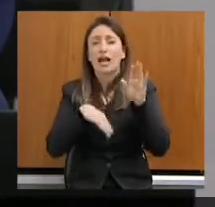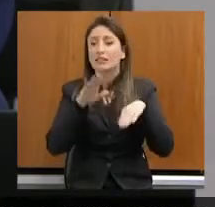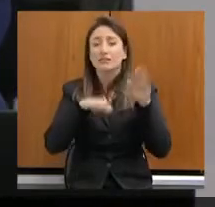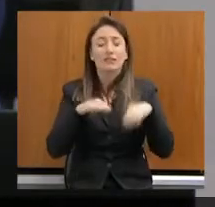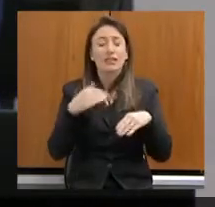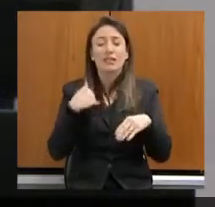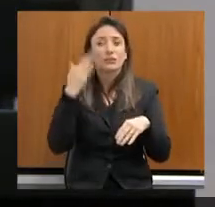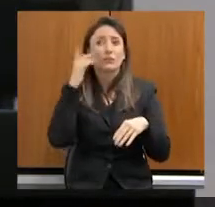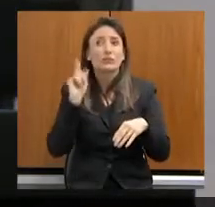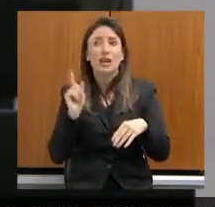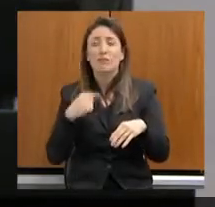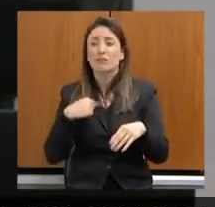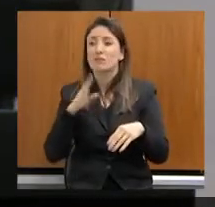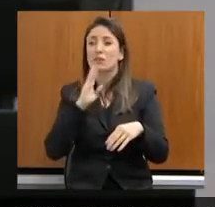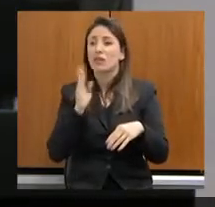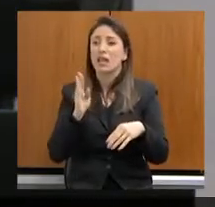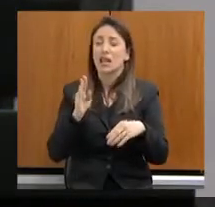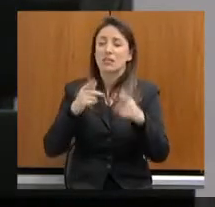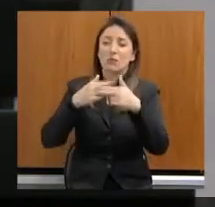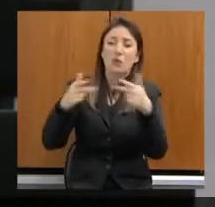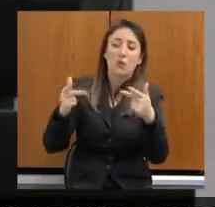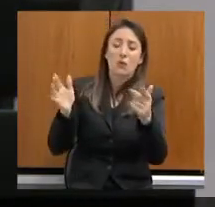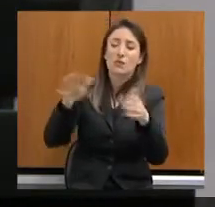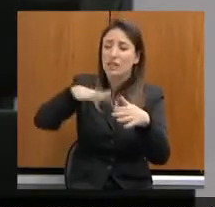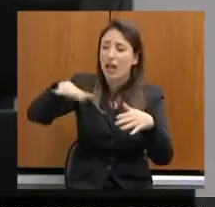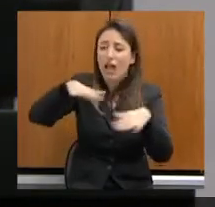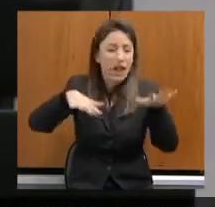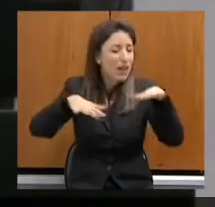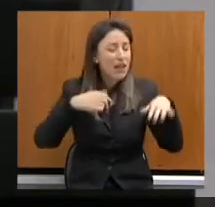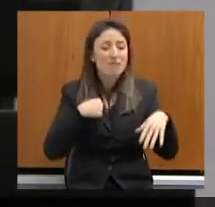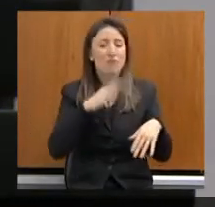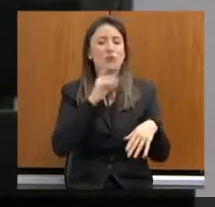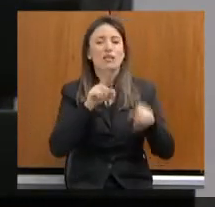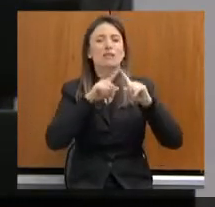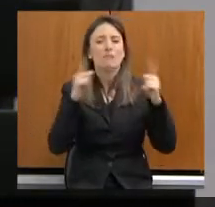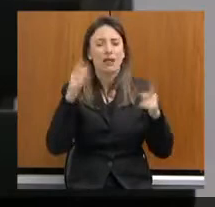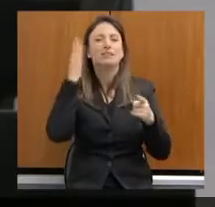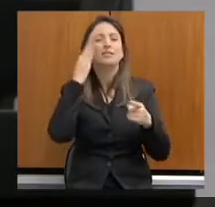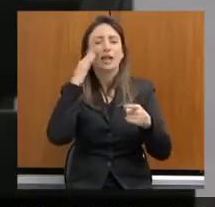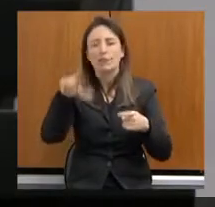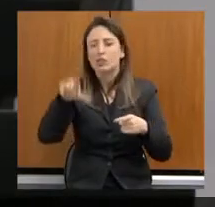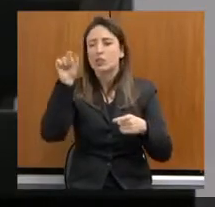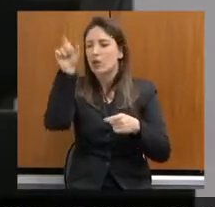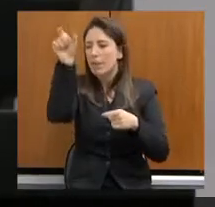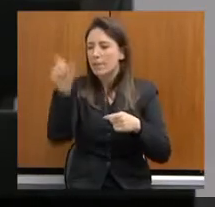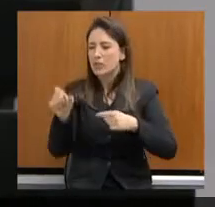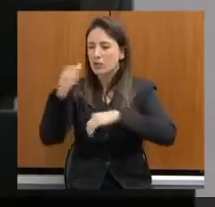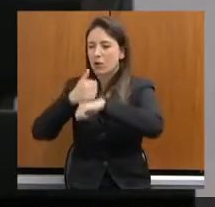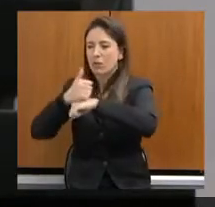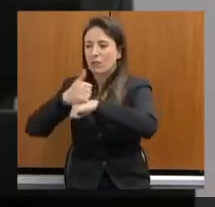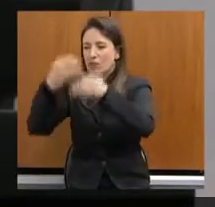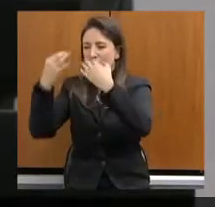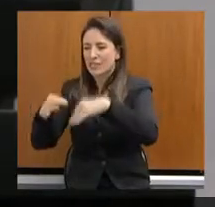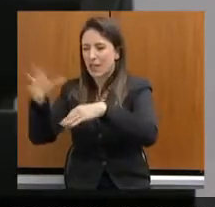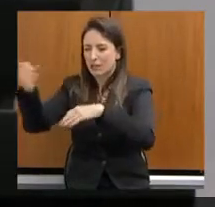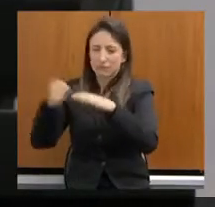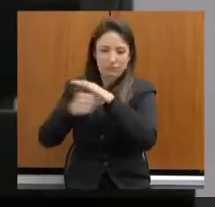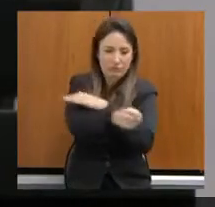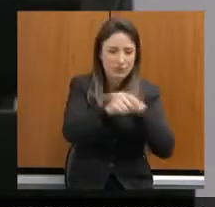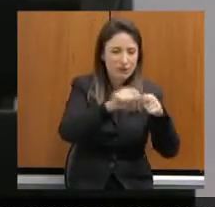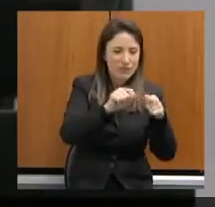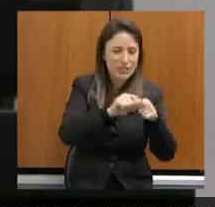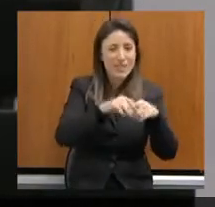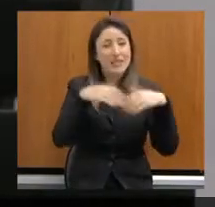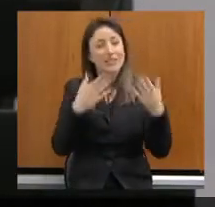e não tendo conhecimento de determinadas áreas escolhe a pessoa certa para fazer e a senhora